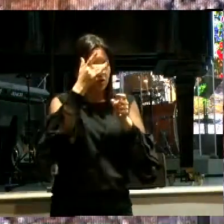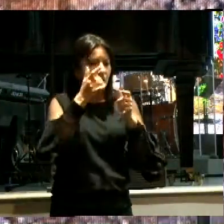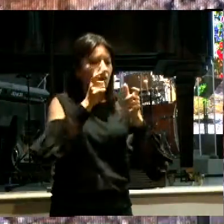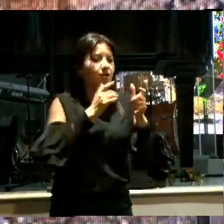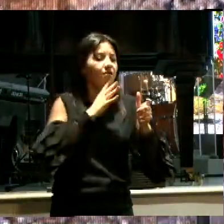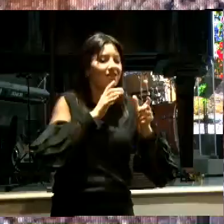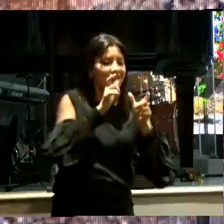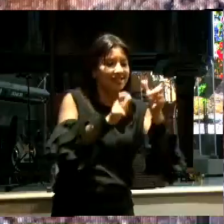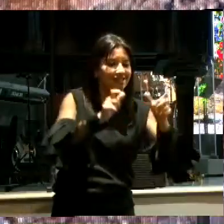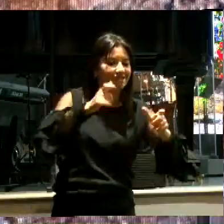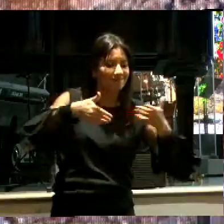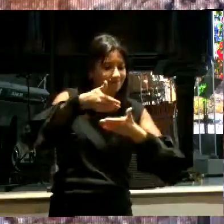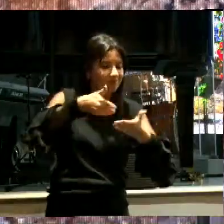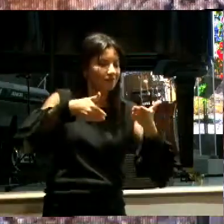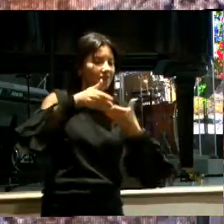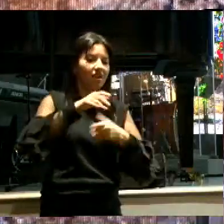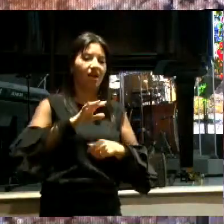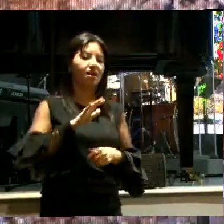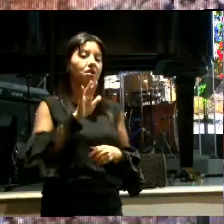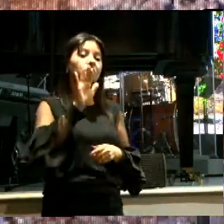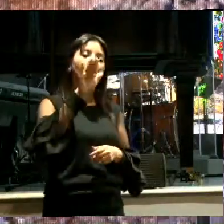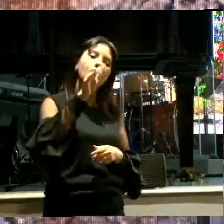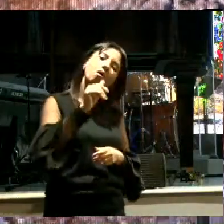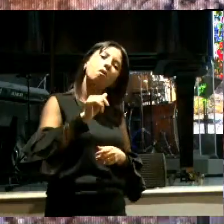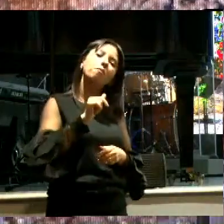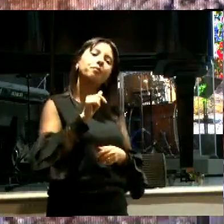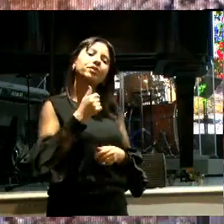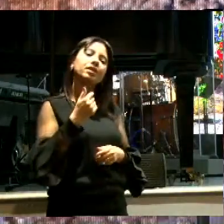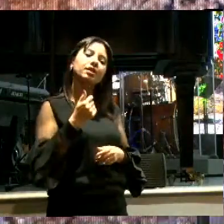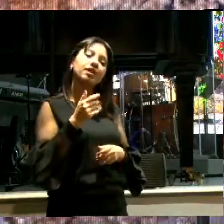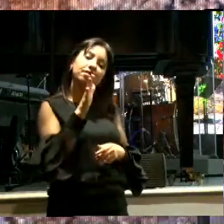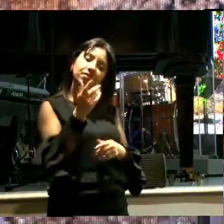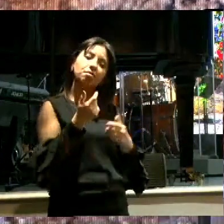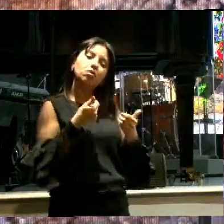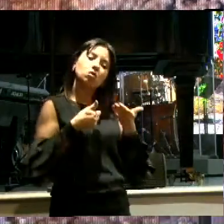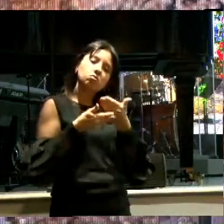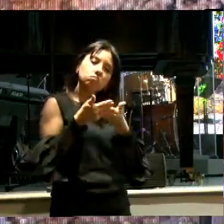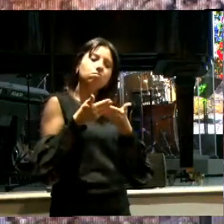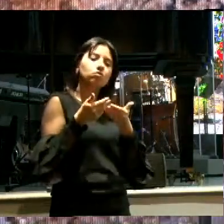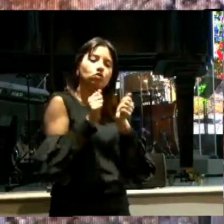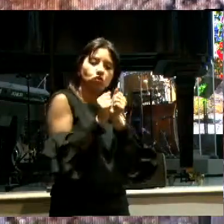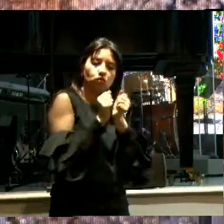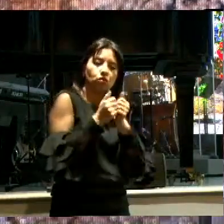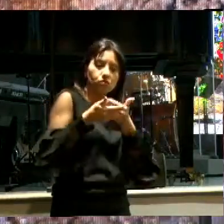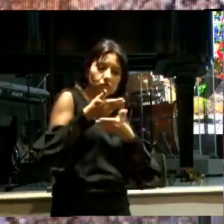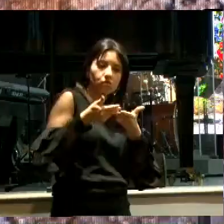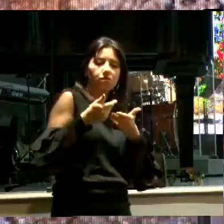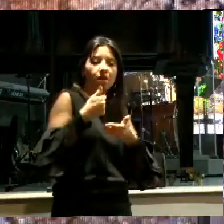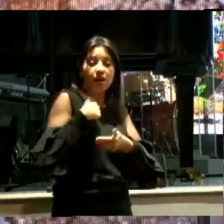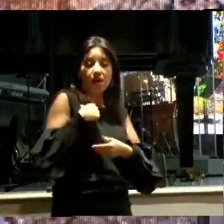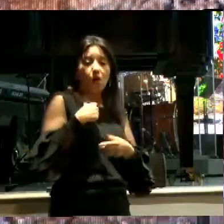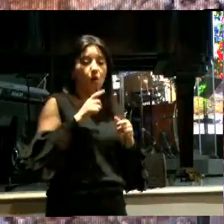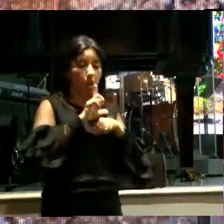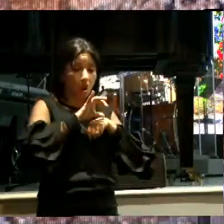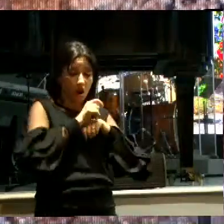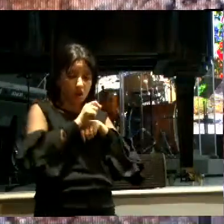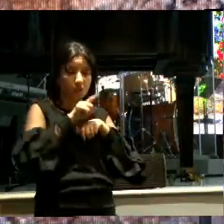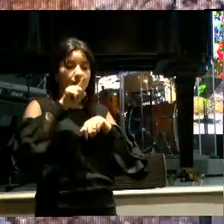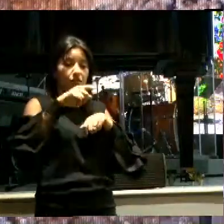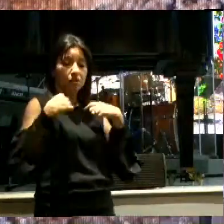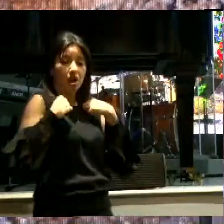querida, vamos fazer uma parceria? Eu tenho a roupa, você tem a loja, então, ó, fechou. Deixa as roupas com você, se